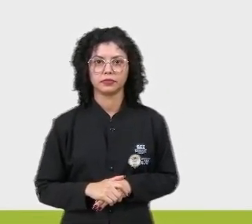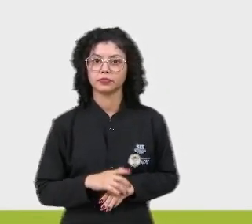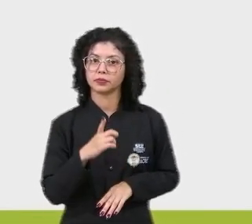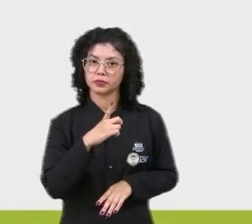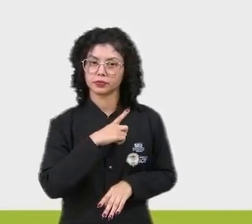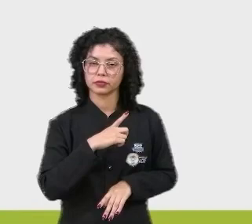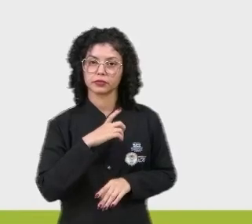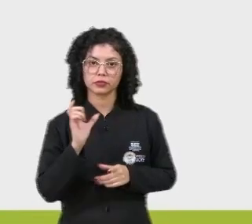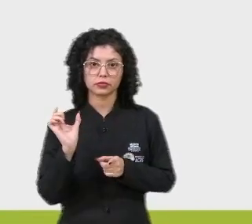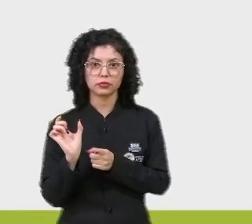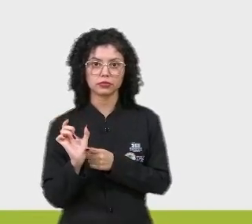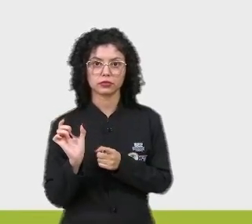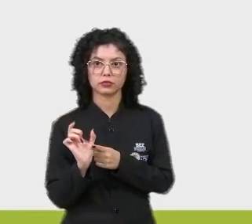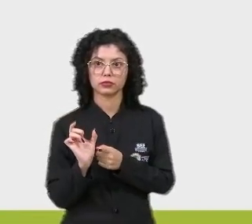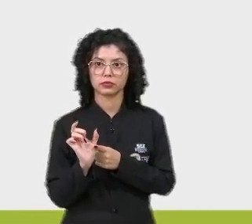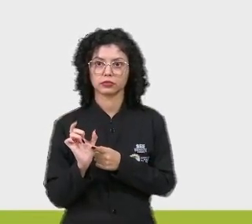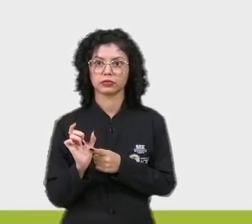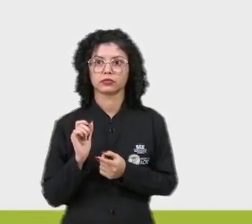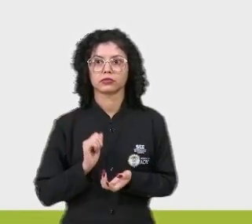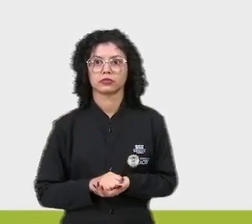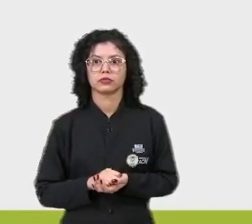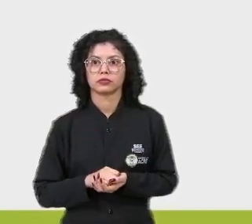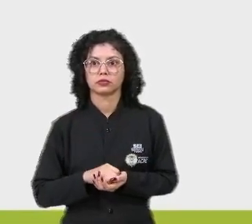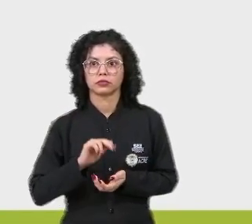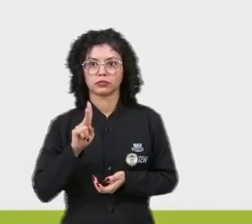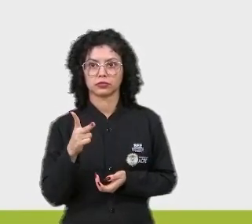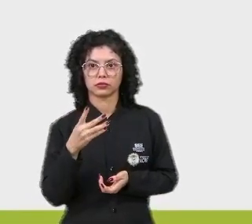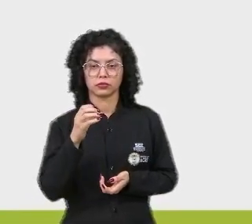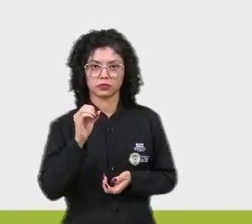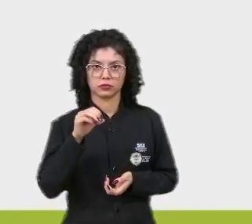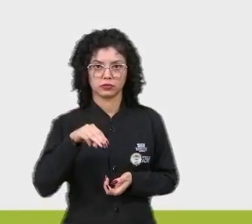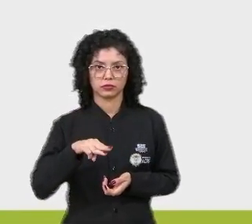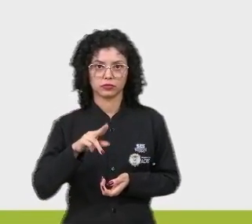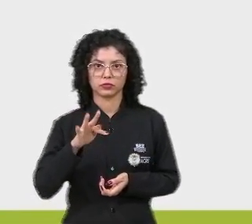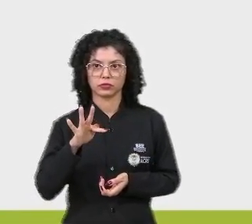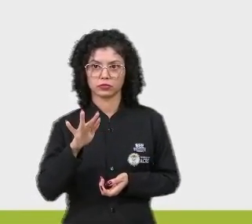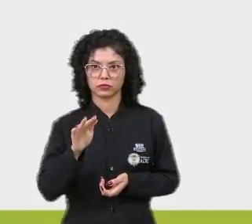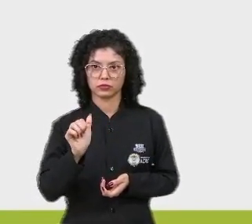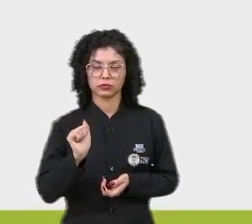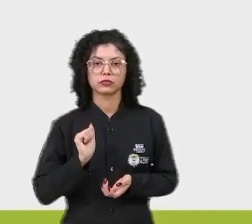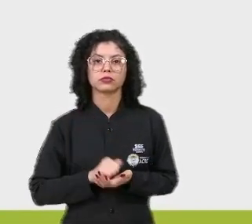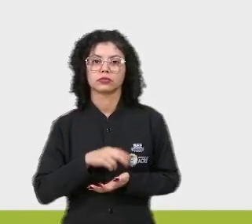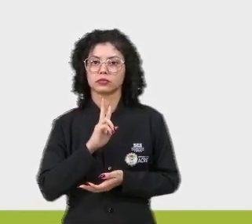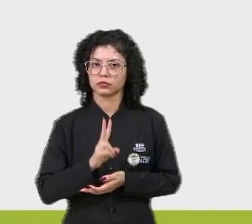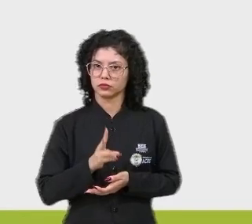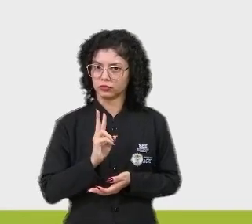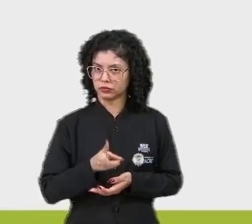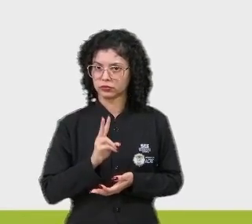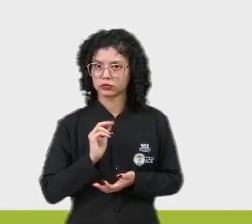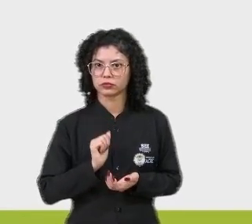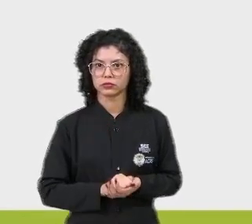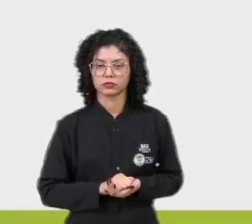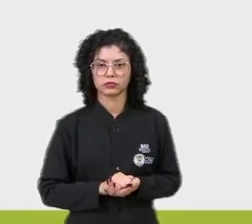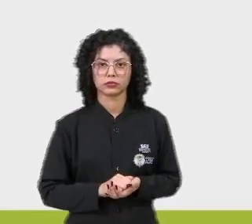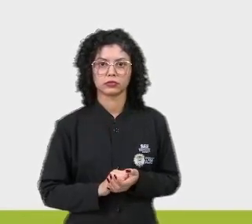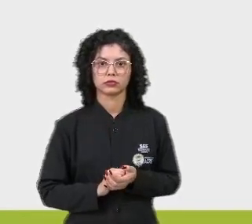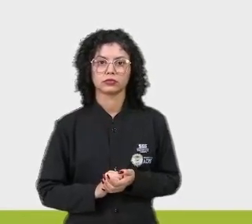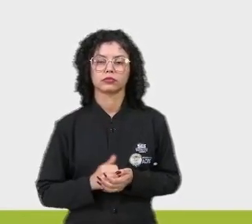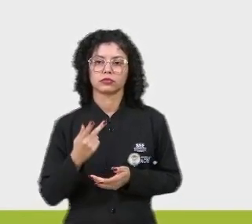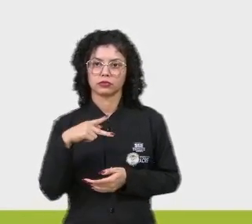existem palavras que elas são homófonas ou seja ela tem uma mesma